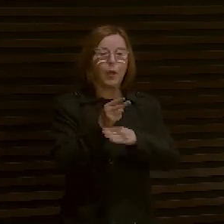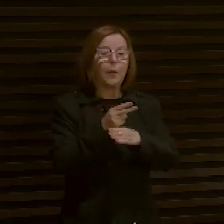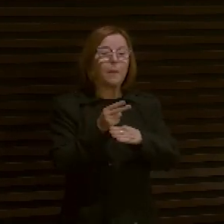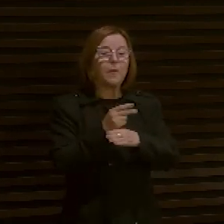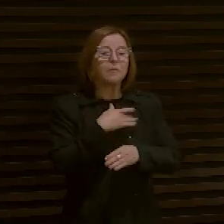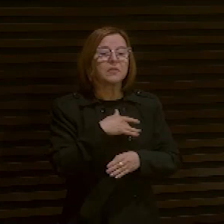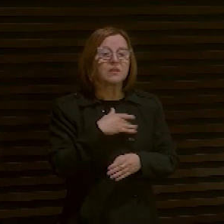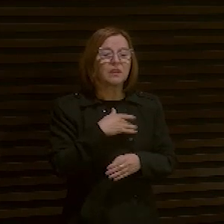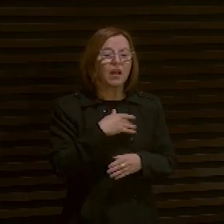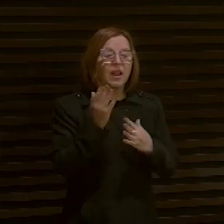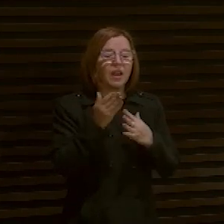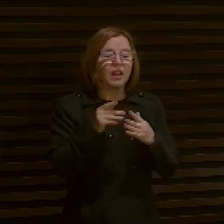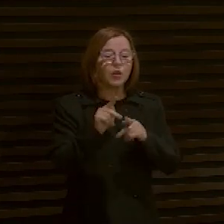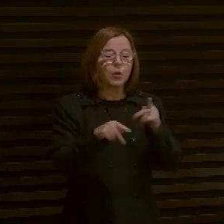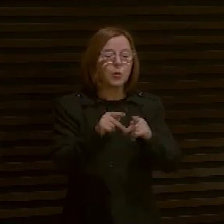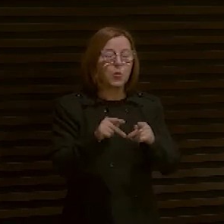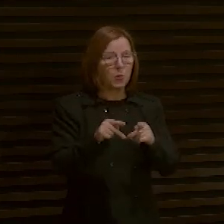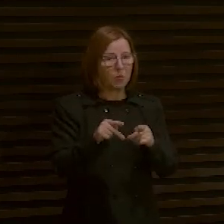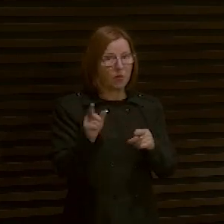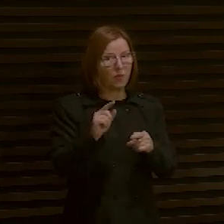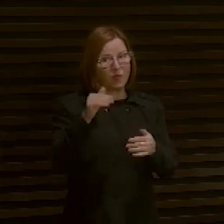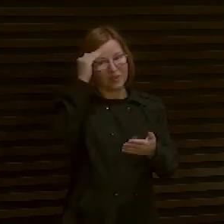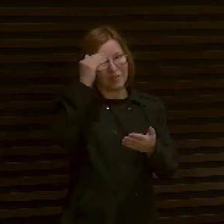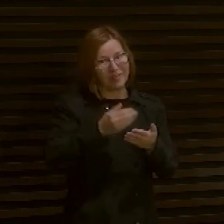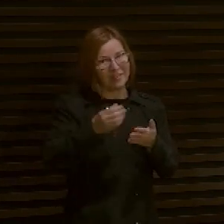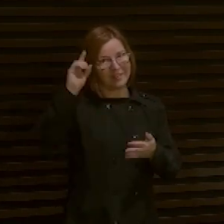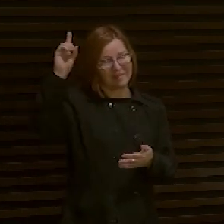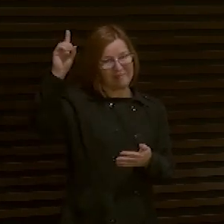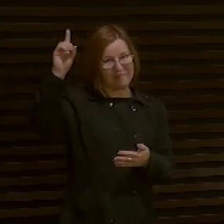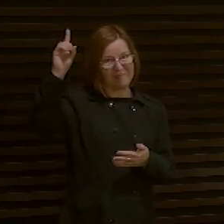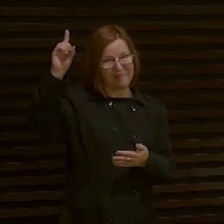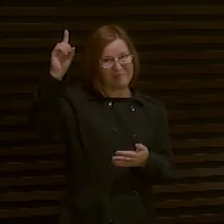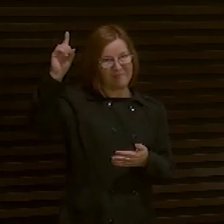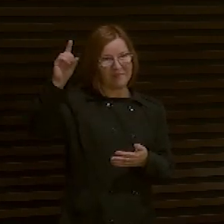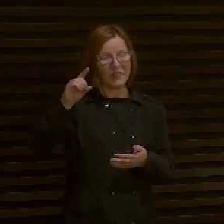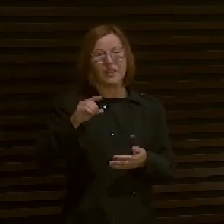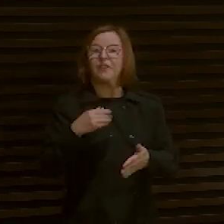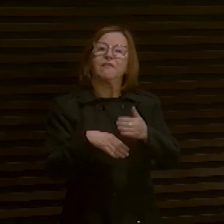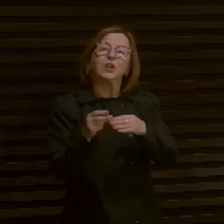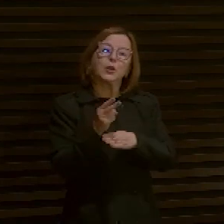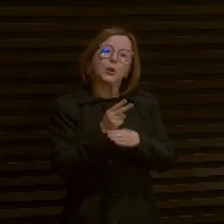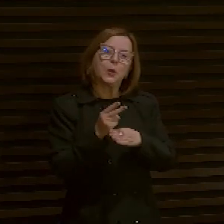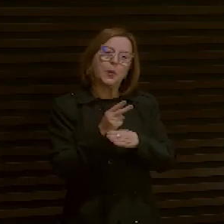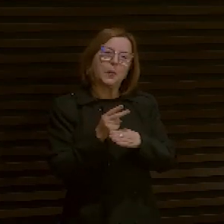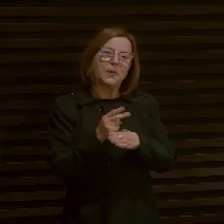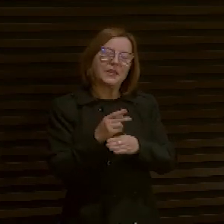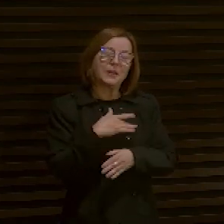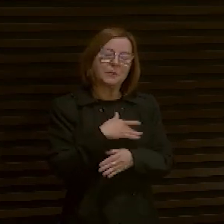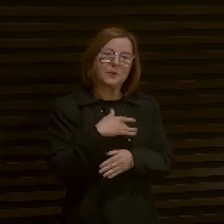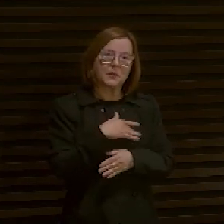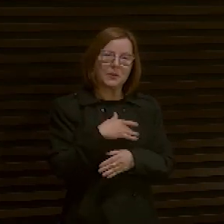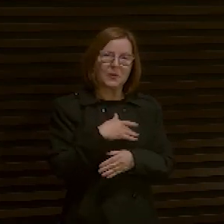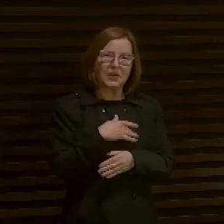ímpios. Eles foram buscar misericórdia nesses imorais que estavam cercando a cidade, a capital do